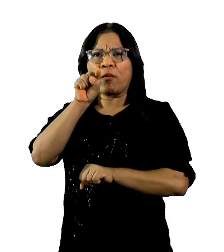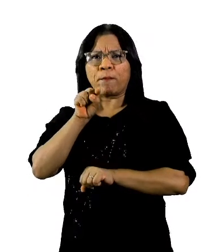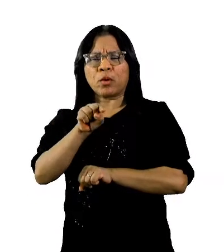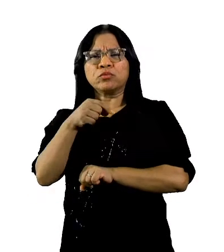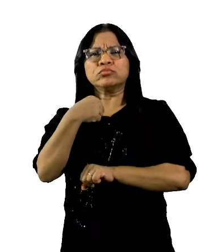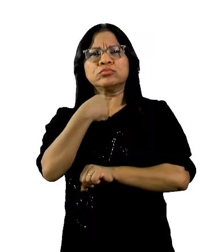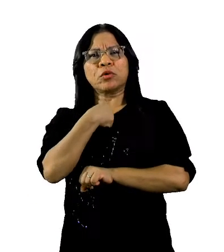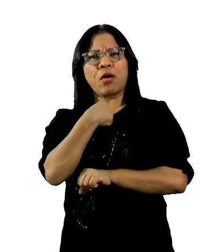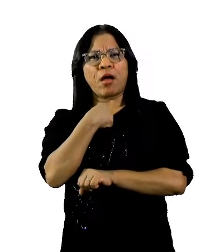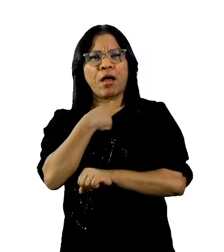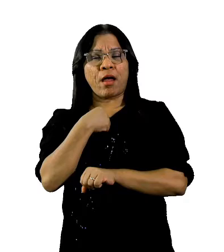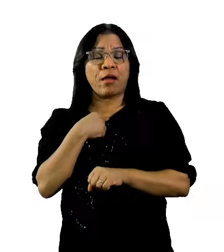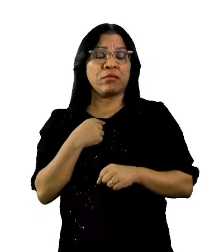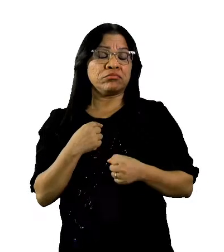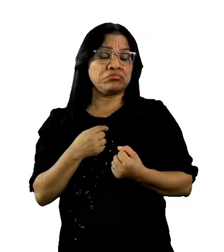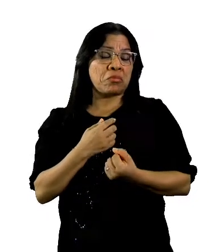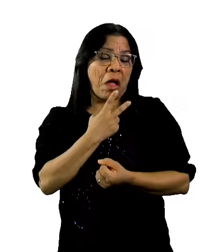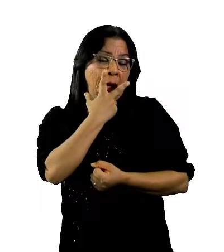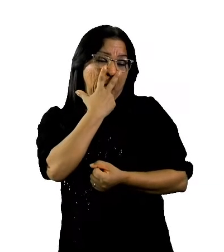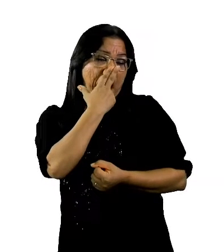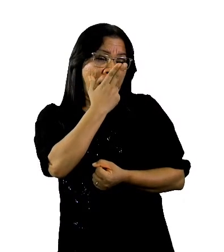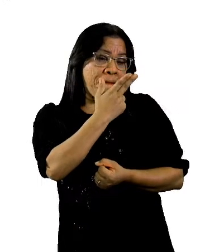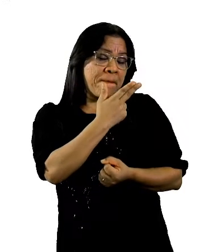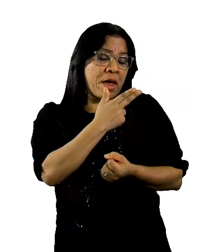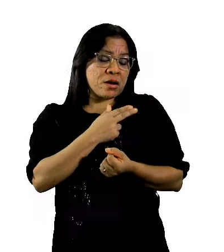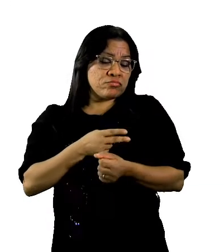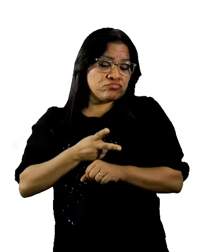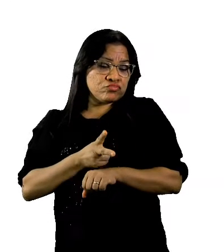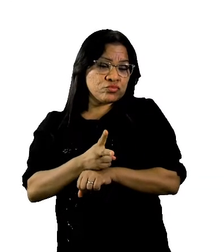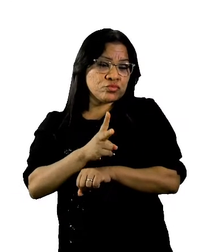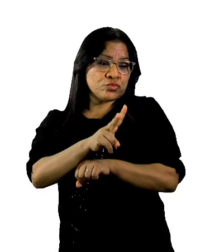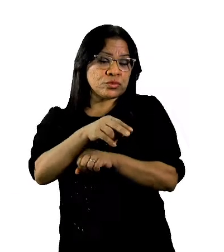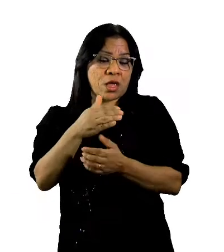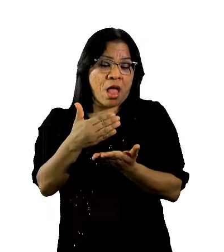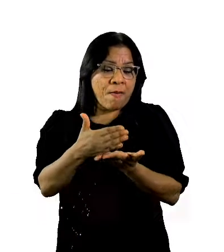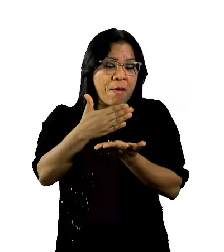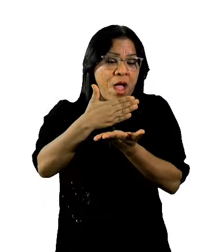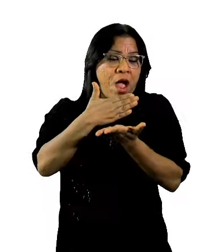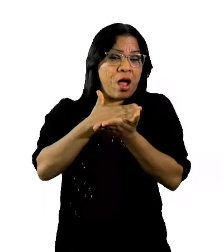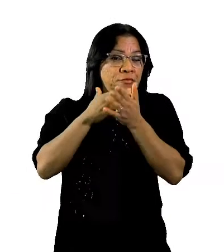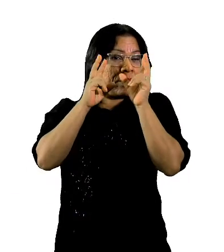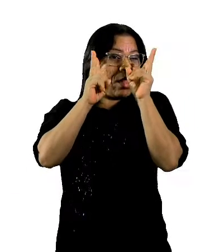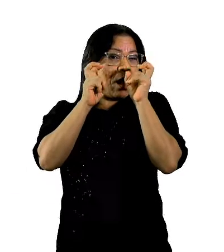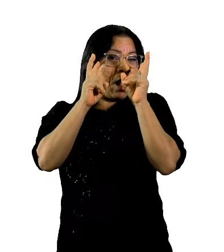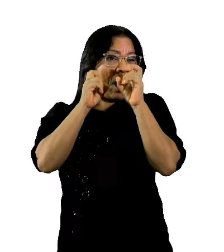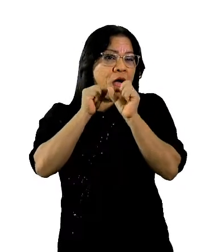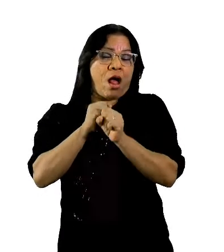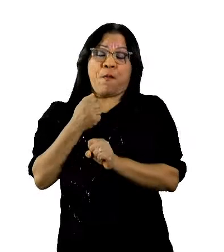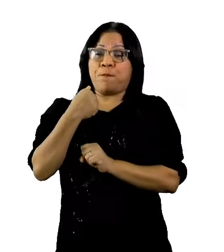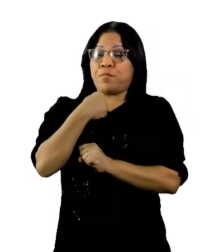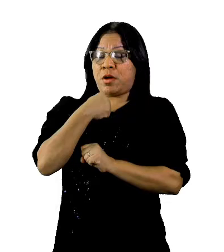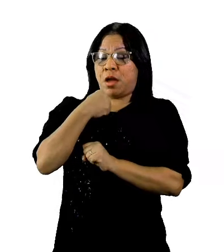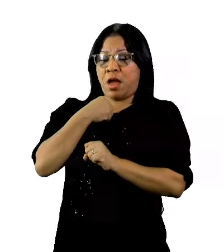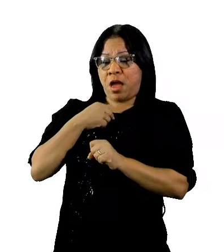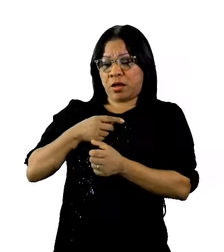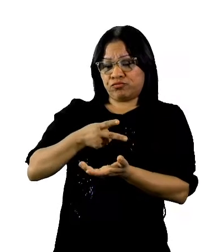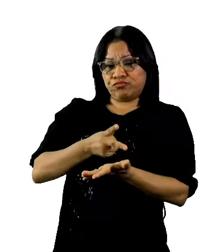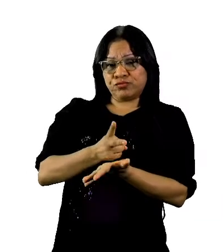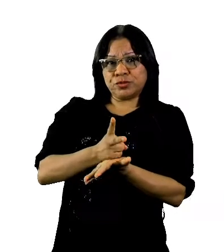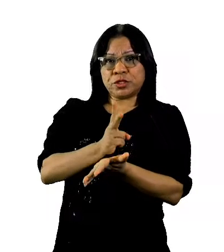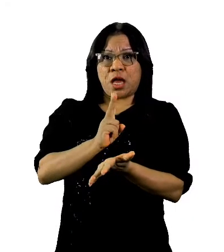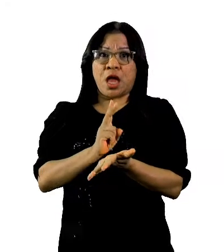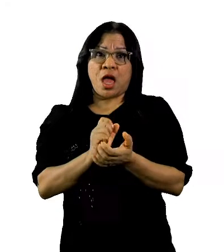sempre antes das aspas e do travessão. Estamos todos a serviço da boa escrita, disse o ponto de